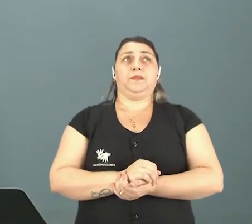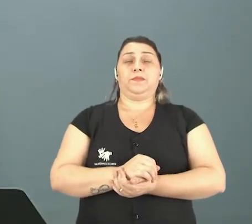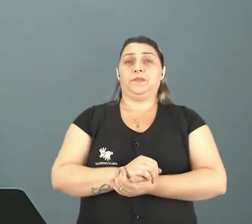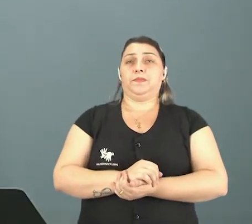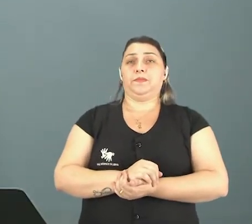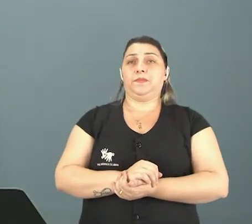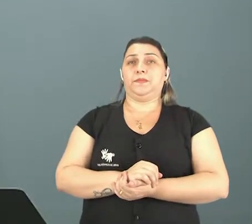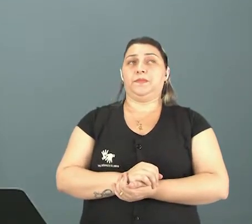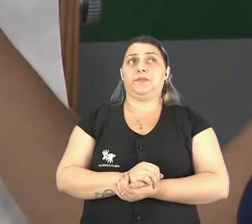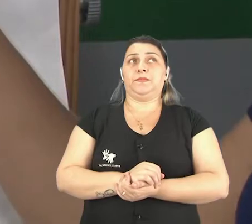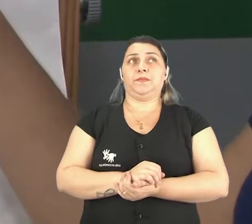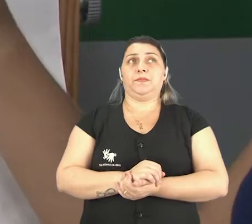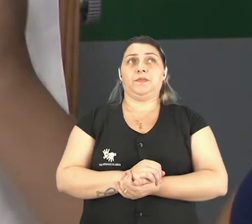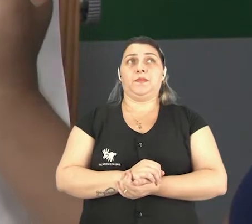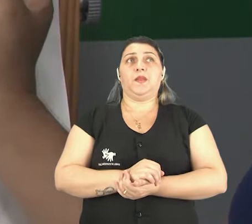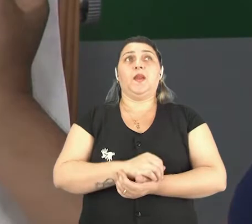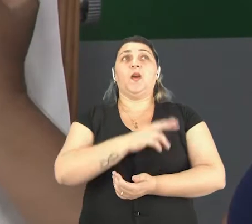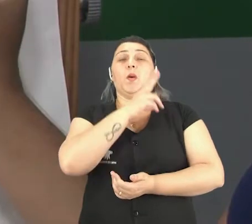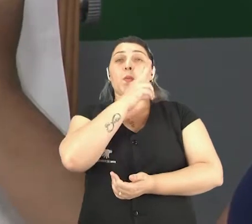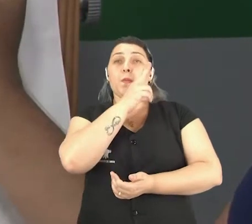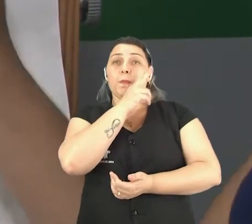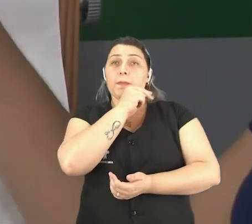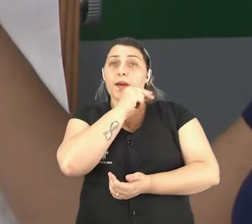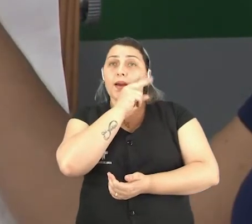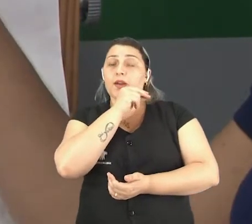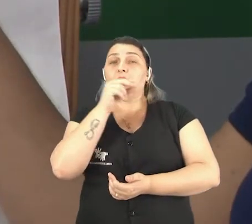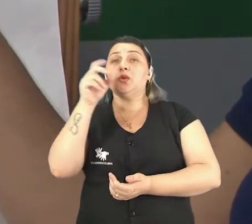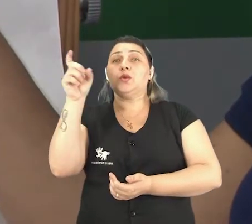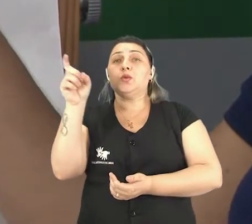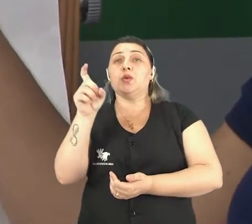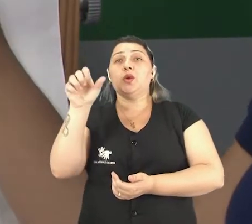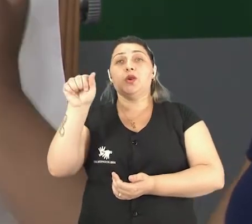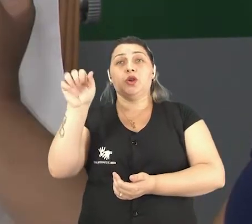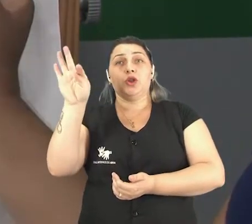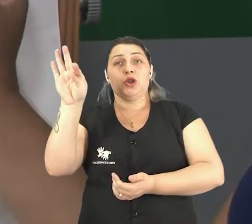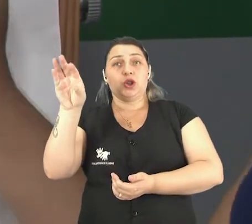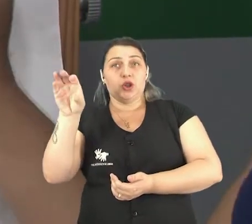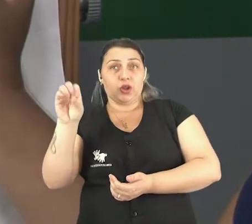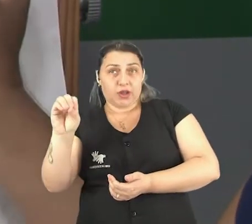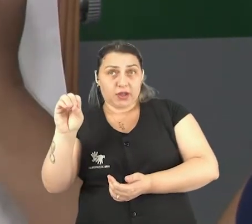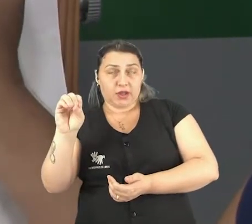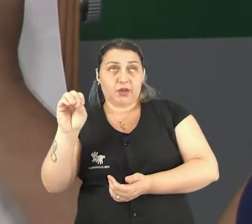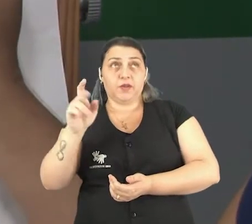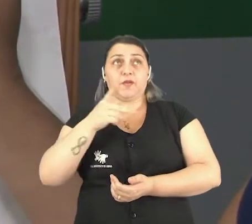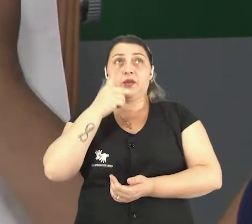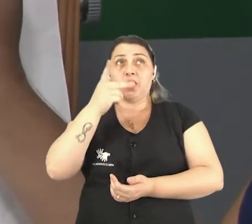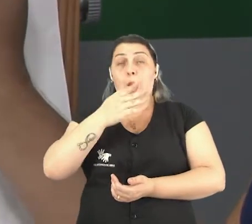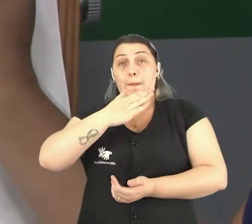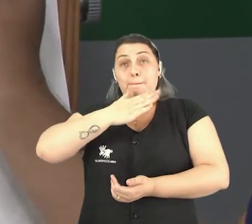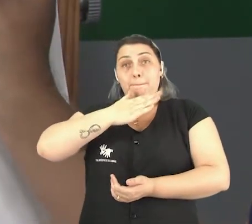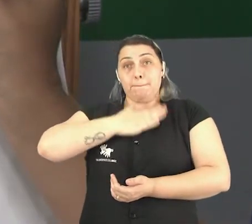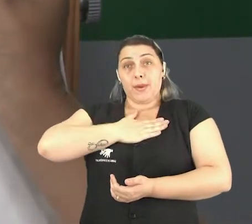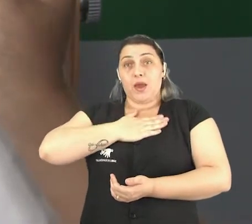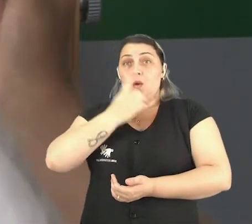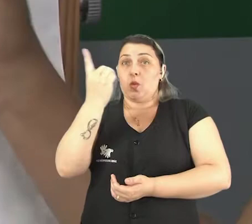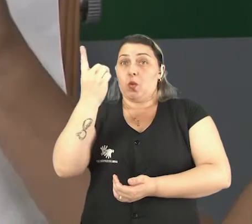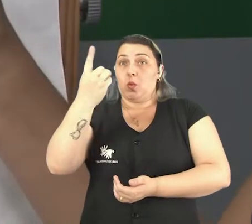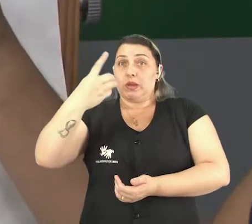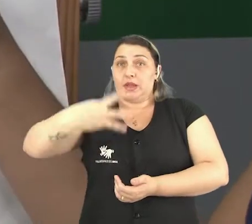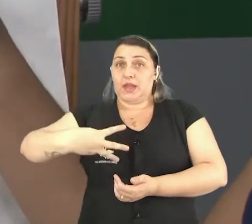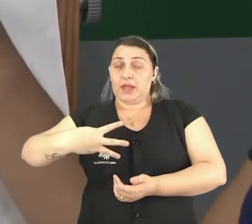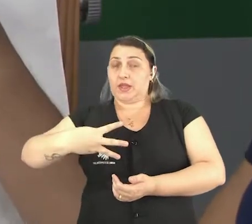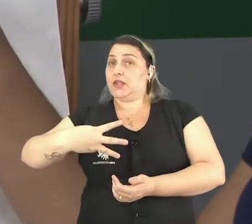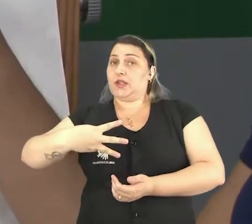tem. Mas aí o pato chato, que o nome já diz tudo, disse em meu terço, ninguém